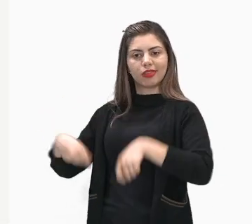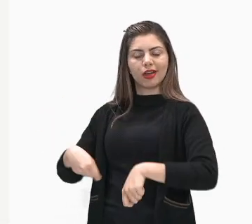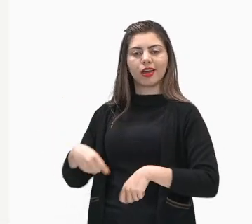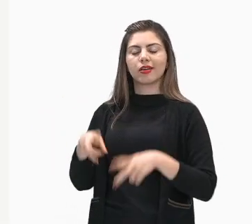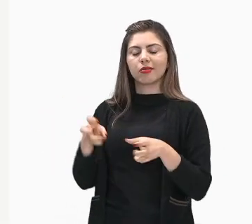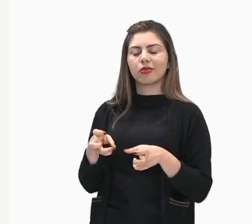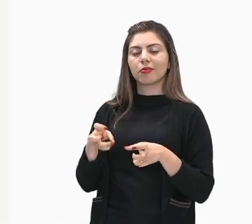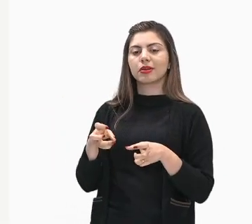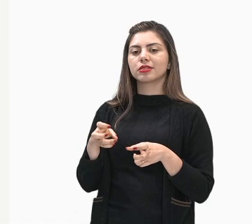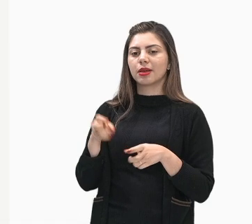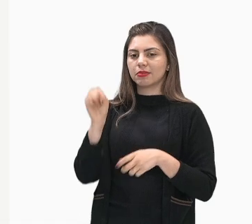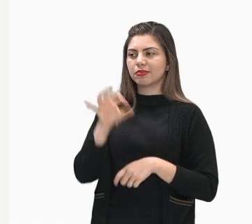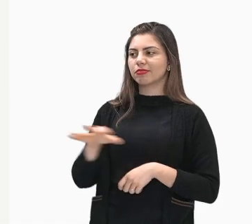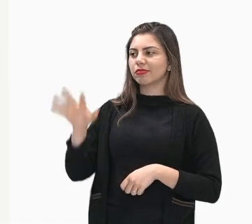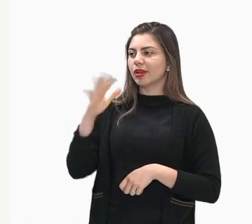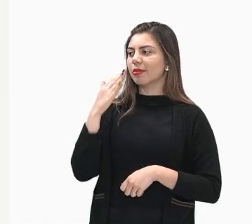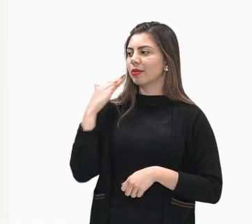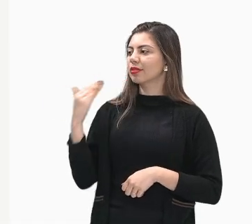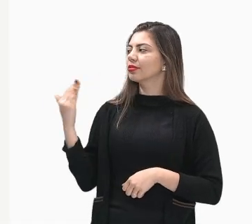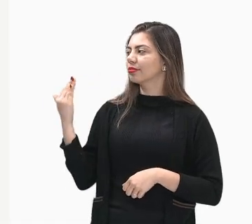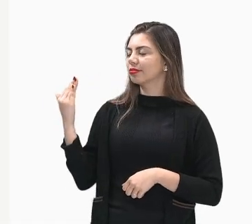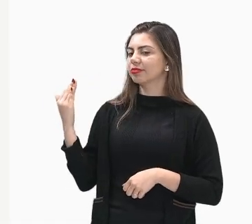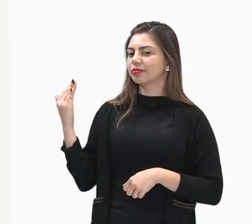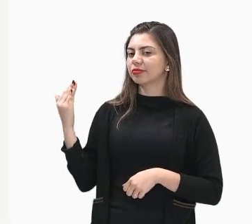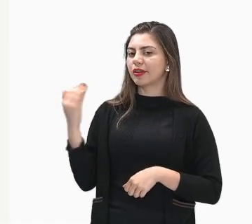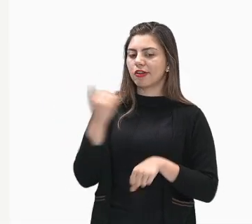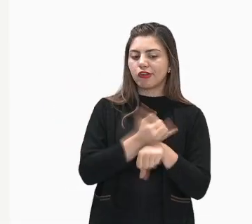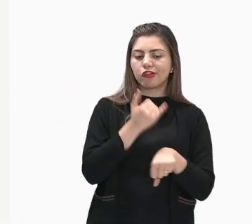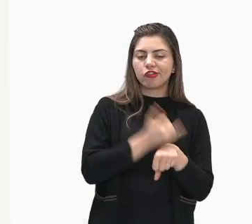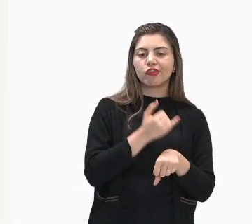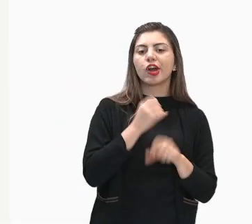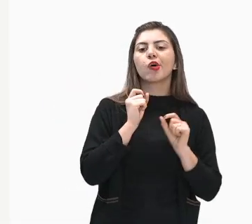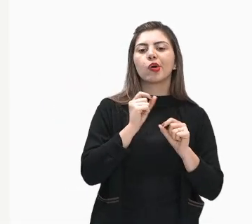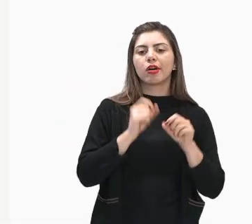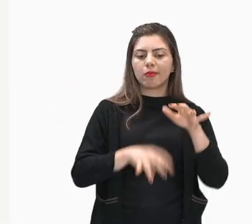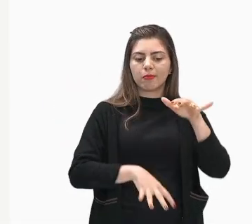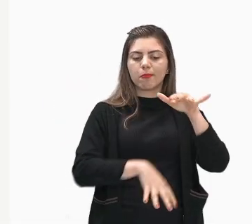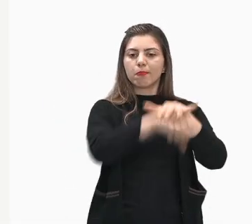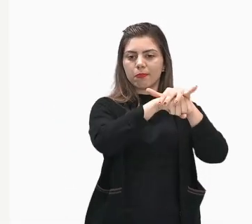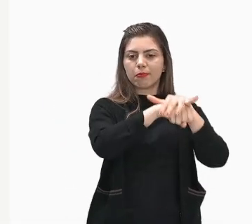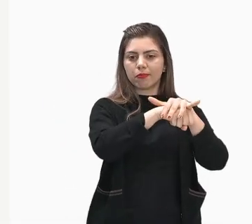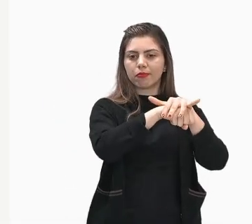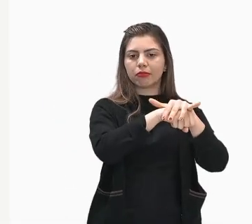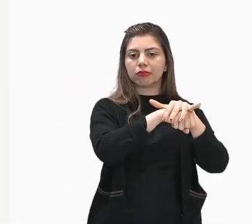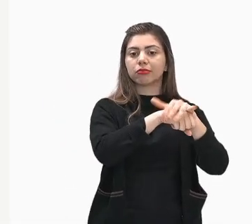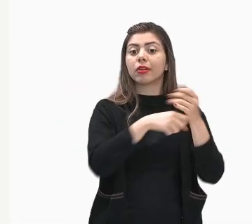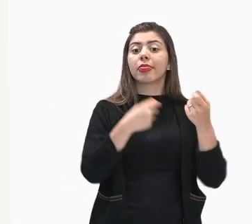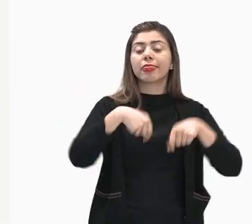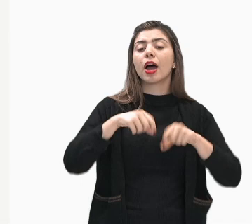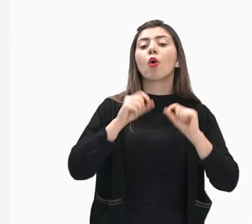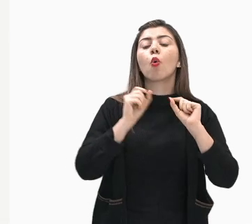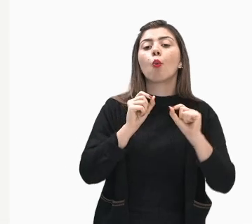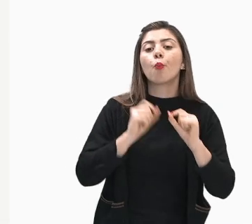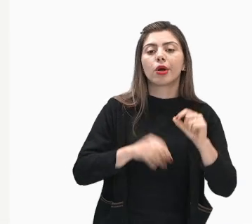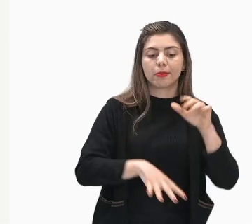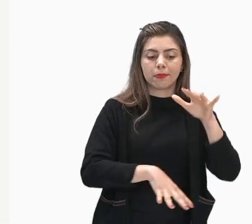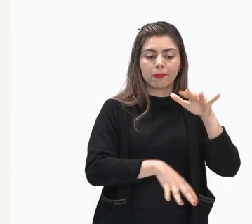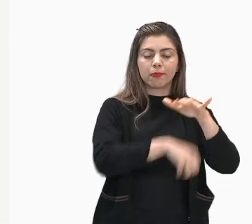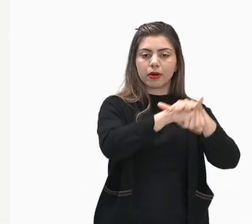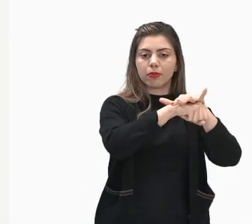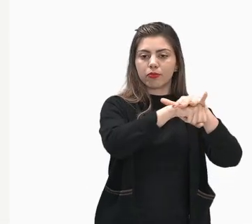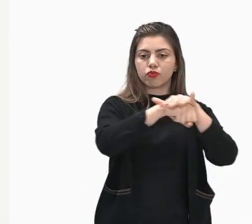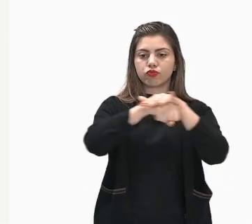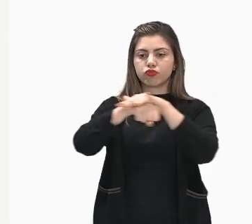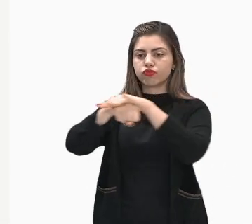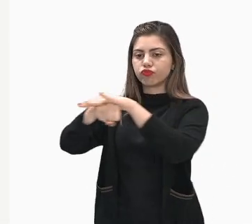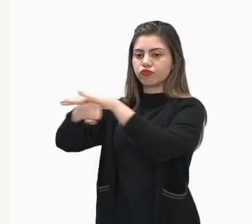mostrando o ferro todo grudado no eletroímã aí, certo? E ele pode ser transportado então, transportado em larga escala